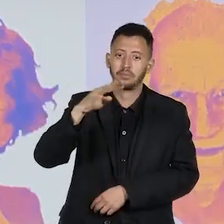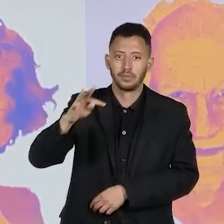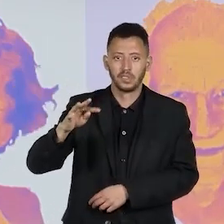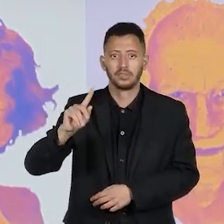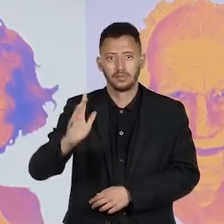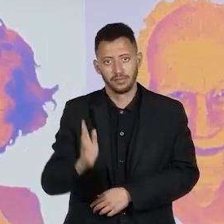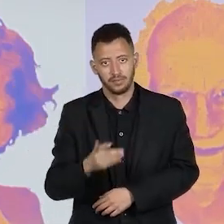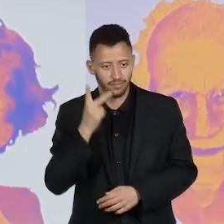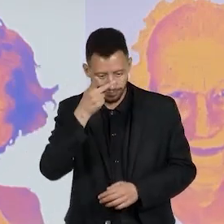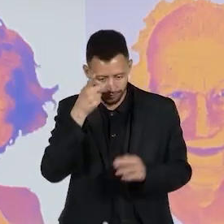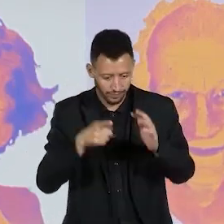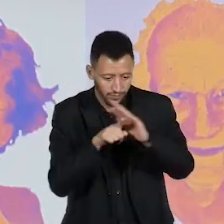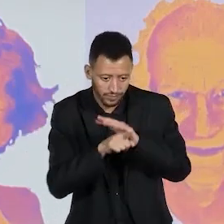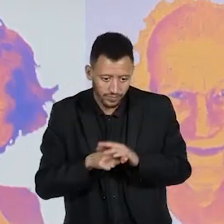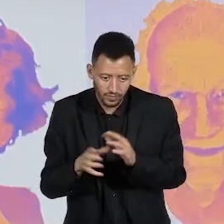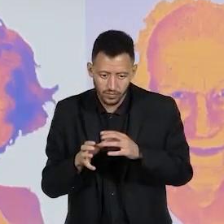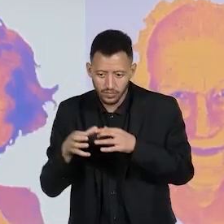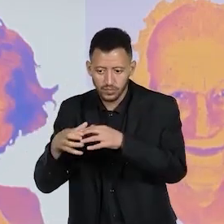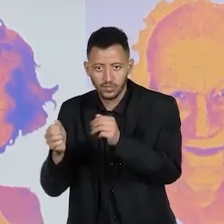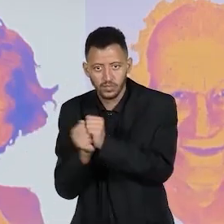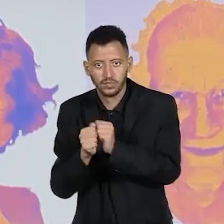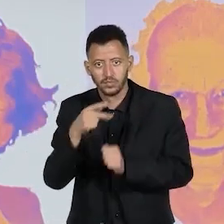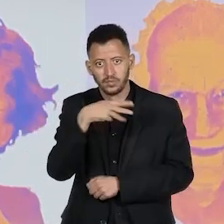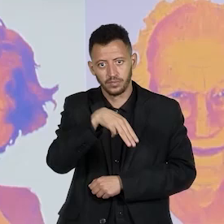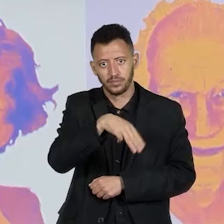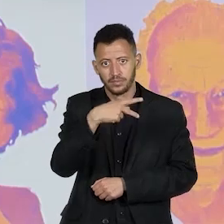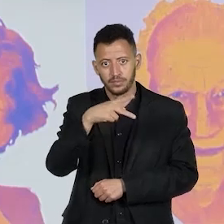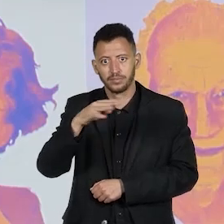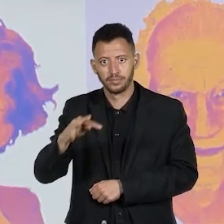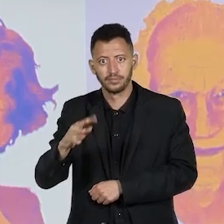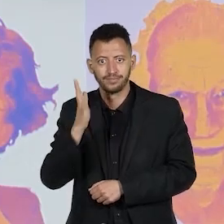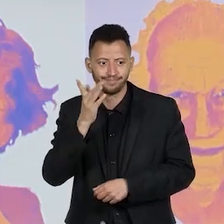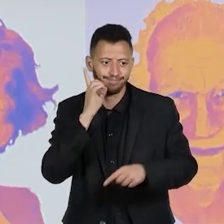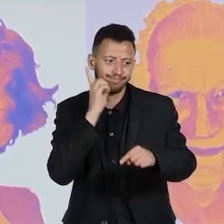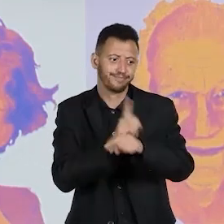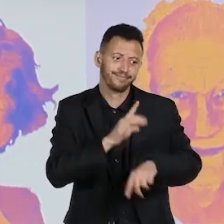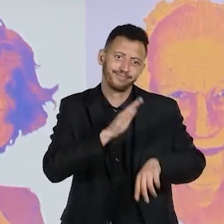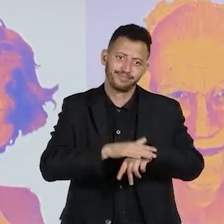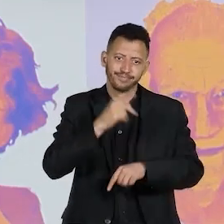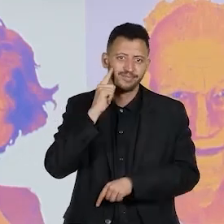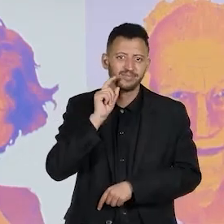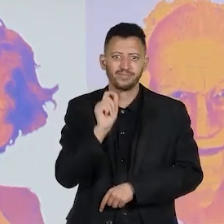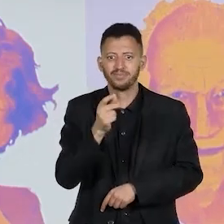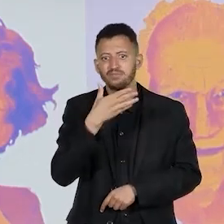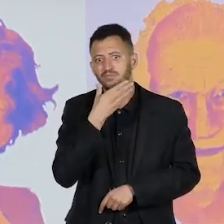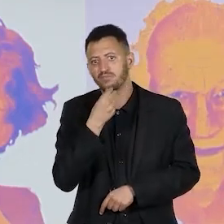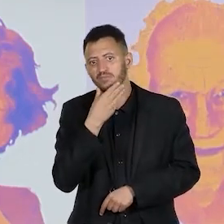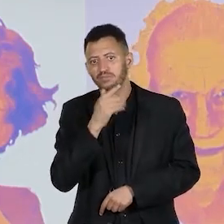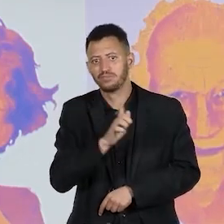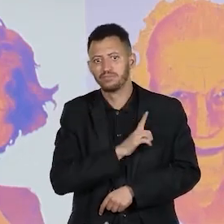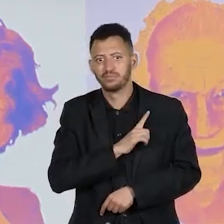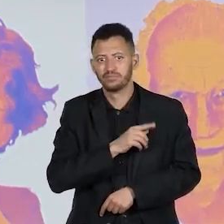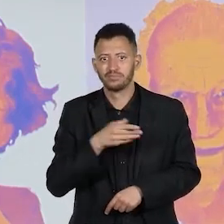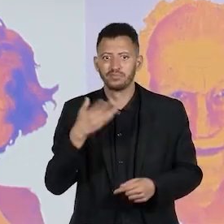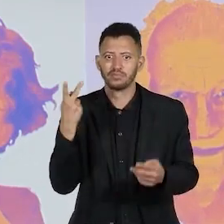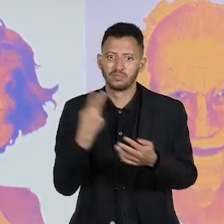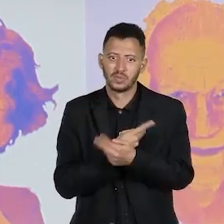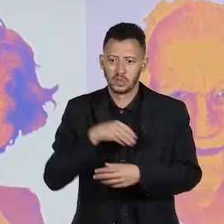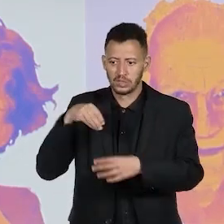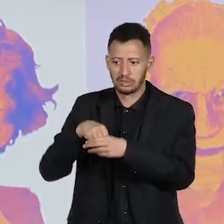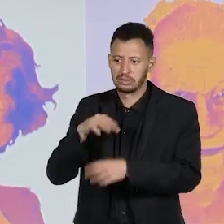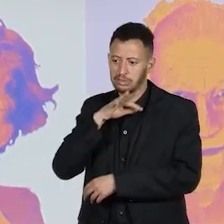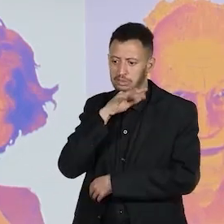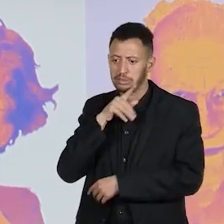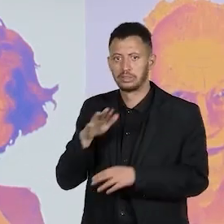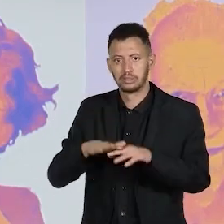denúncia feita ao MPT no estado. Durante a fiscalização conjunta com o Ministério do Trabalho e Emprego, foram encontrados indícios de que o homem